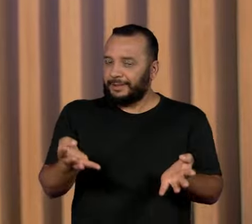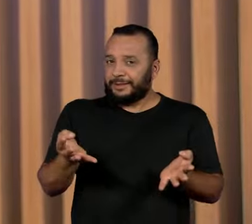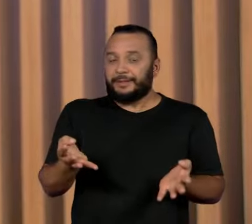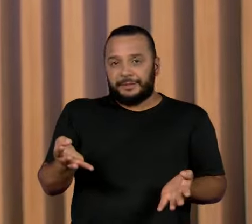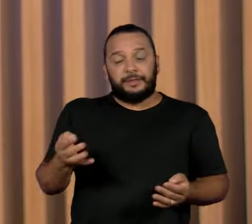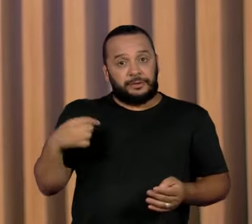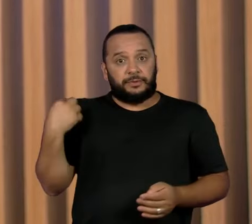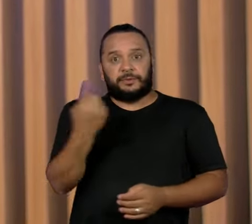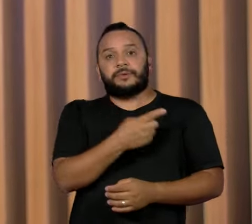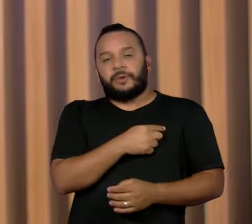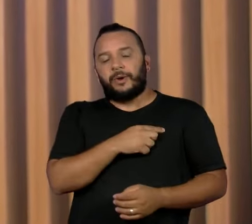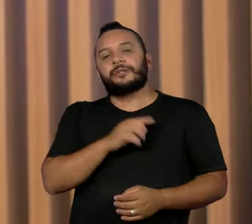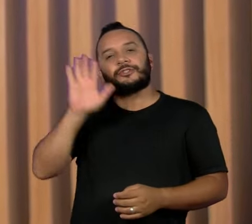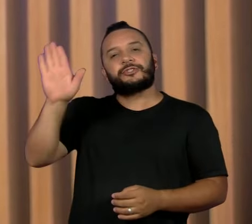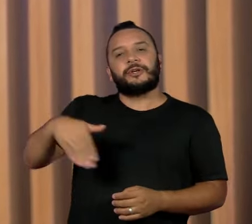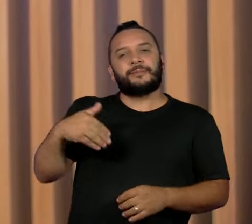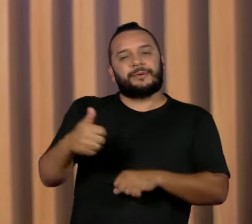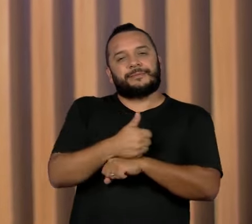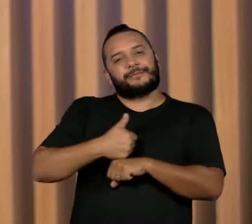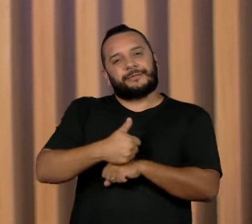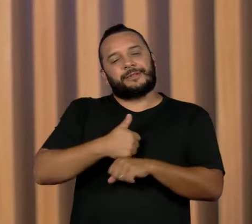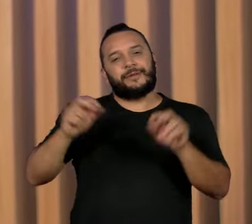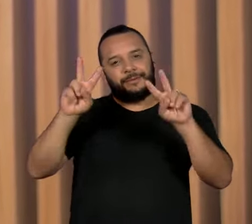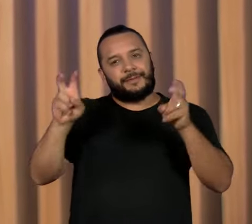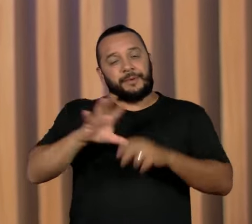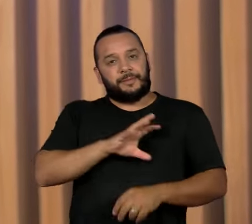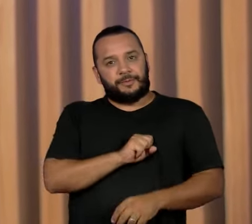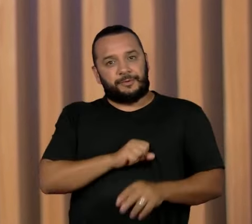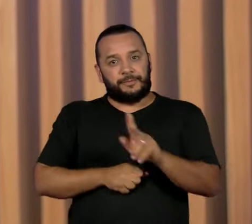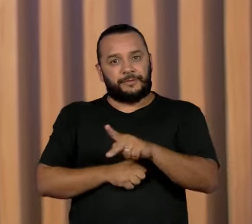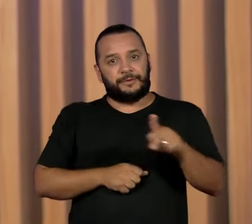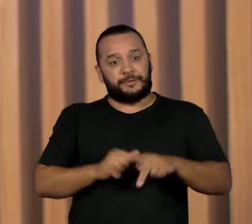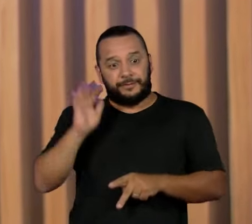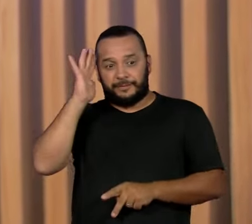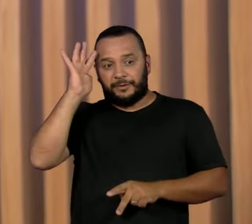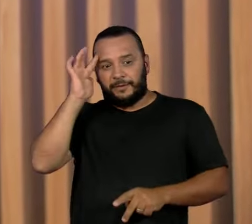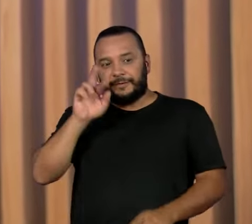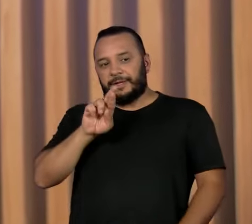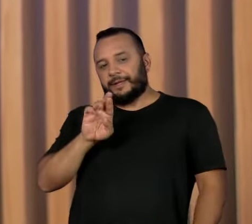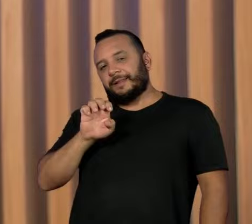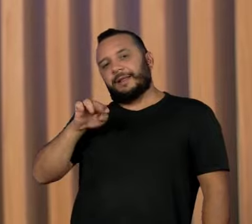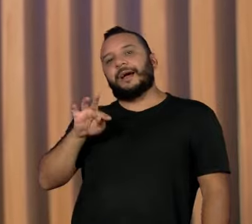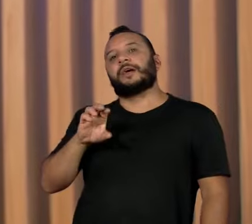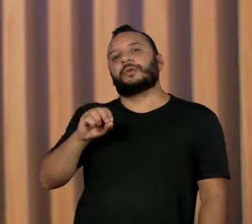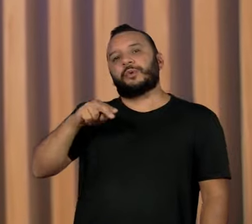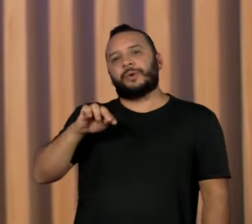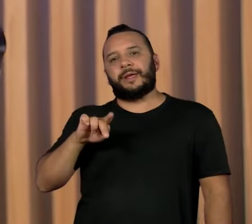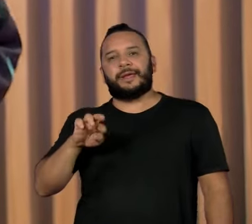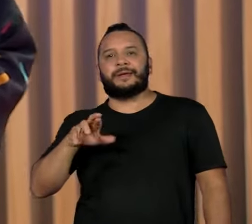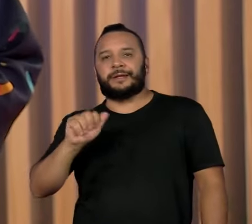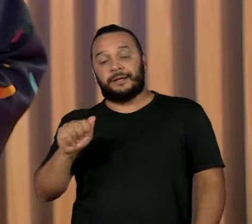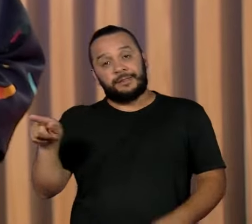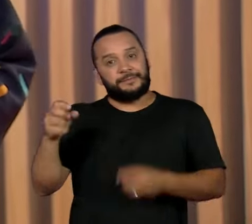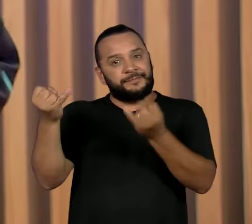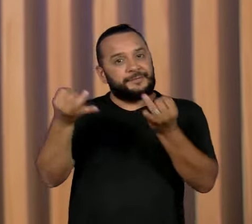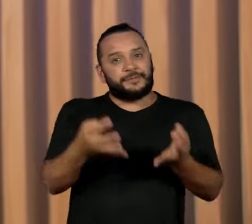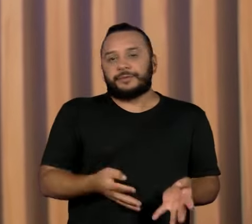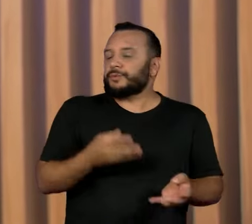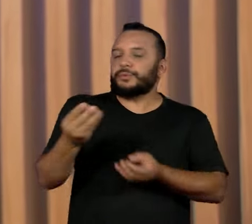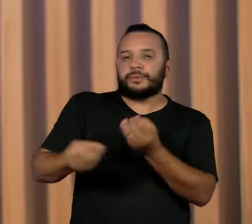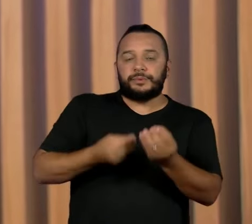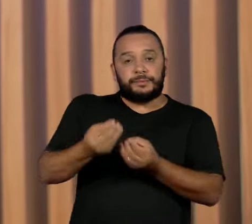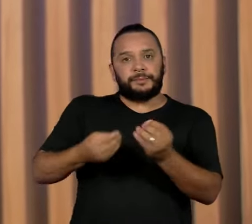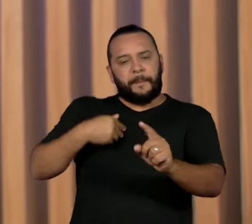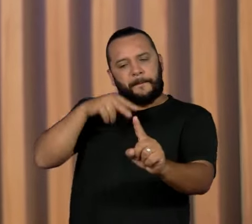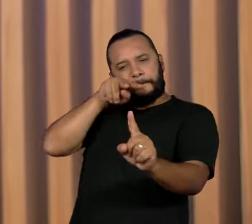procurar uma autoridade no assunto. O professor e filósofo Renato Nogueira, ele nos trouxe uma perspectiva sobre as